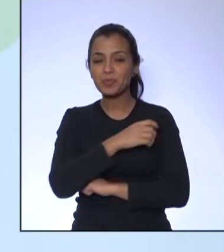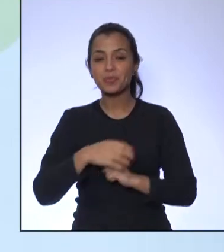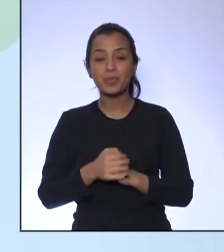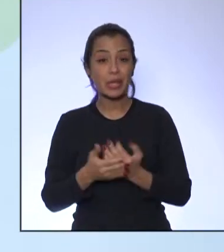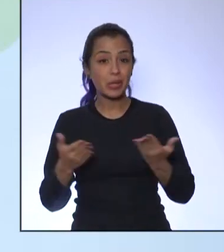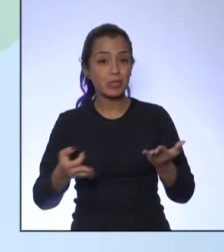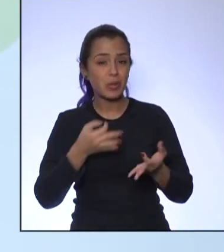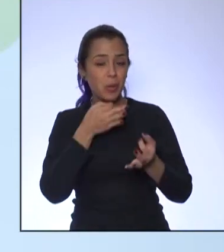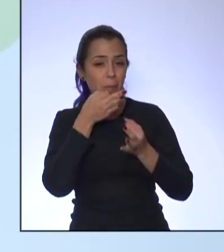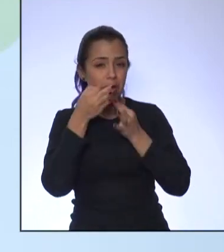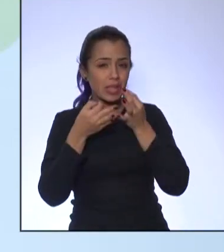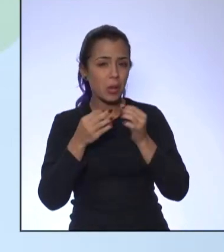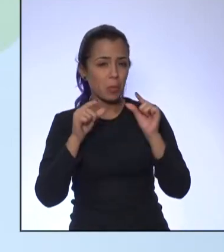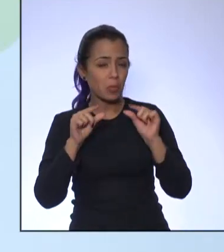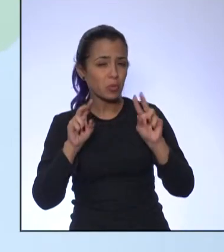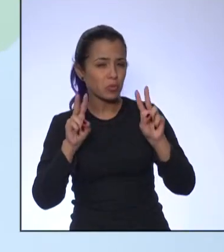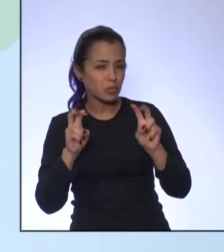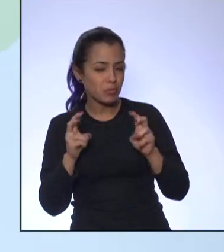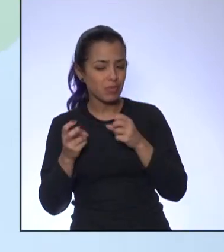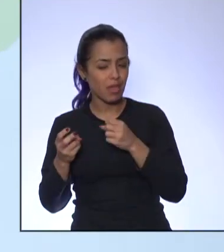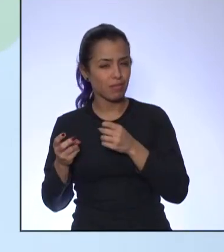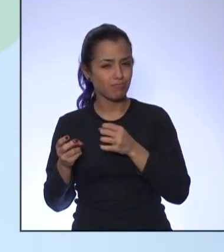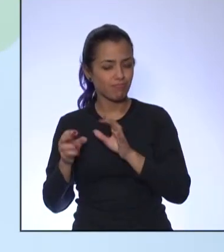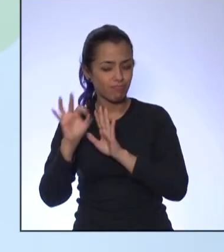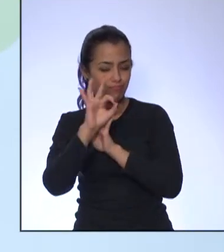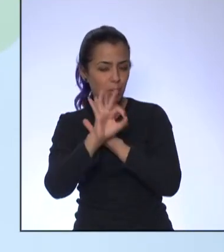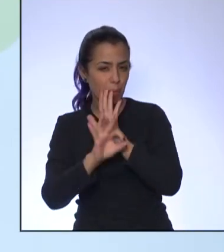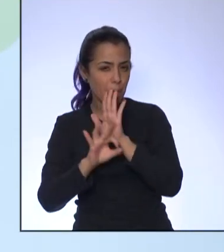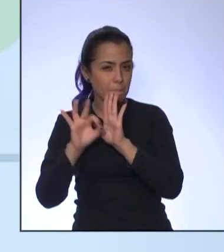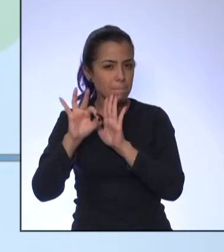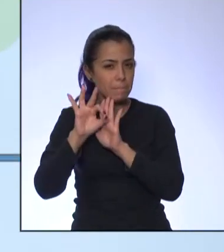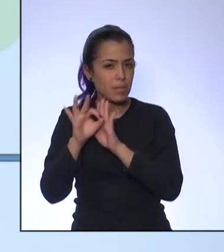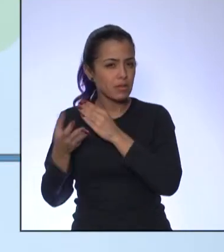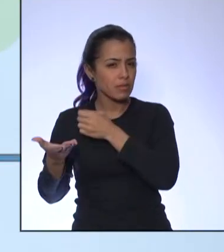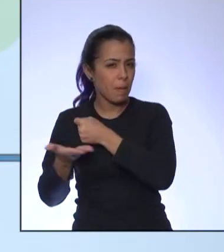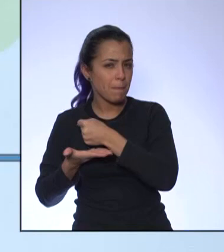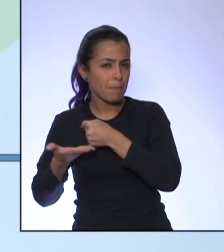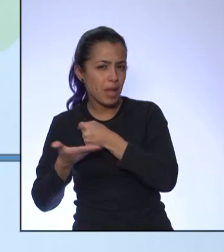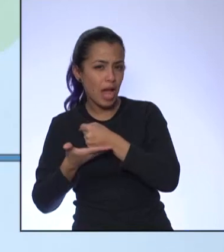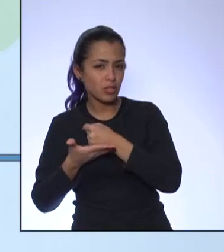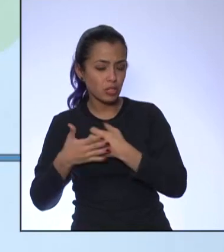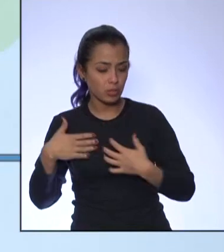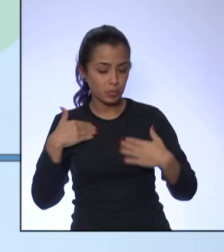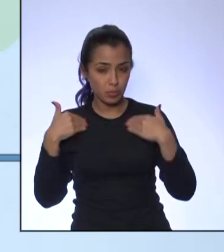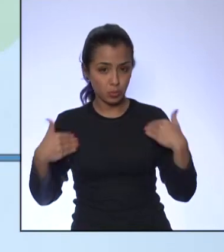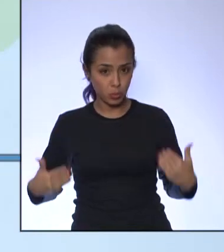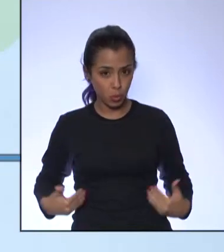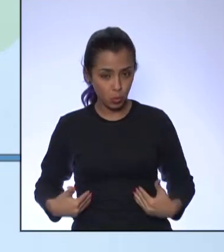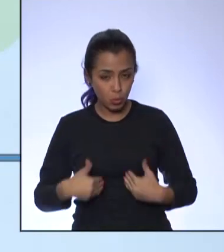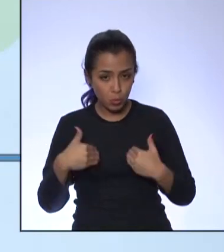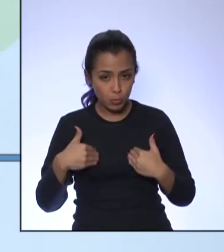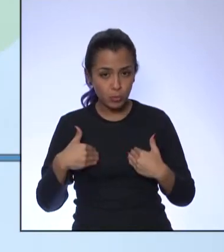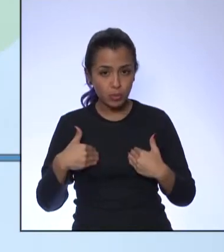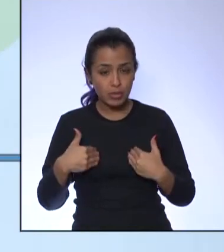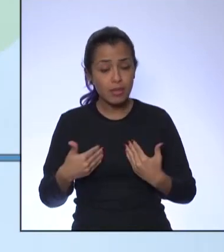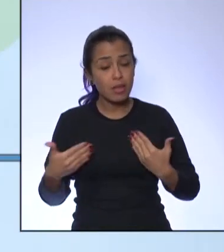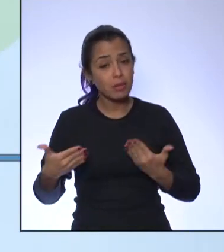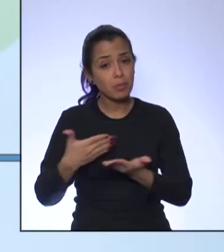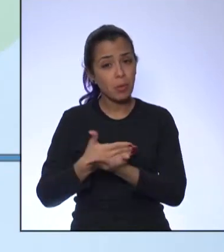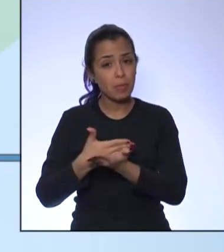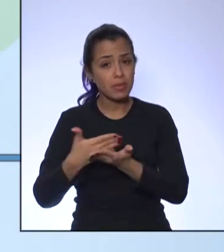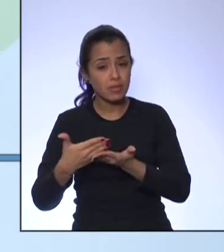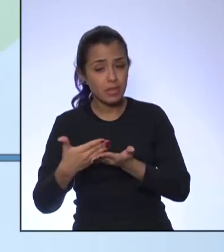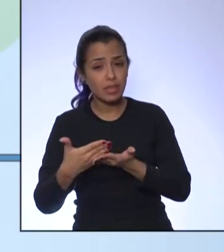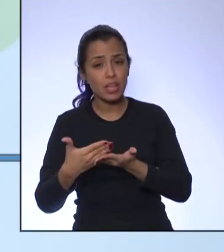comentar um pouquinho desses elementos básicos dessa célula, né, esses elementos básicos dos organismos. E, para a gente começar, eu vou trazer